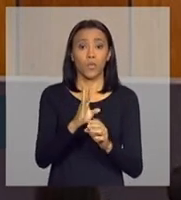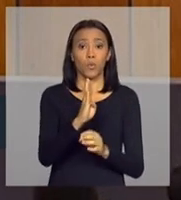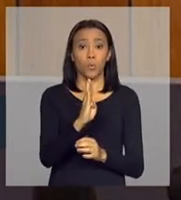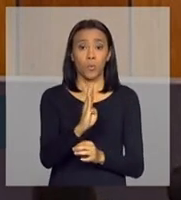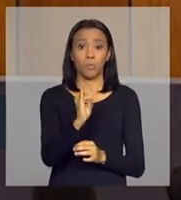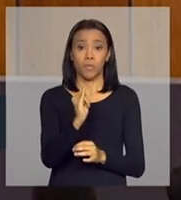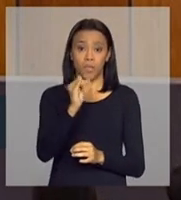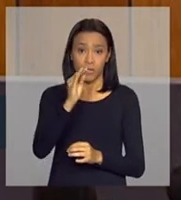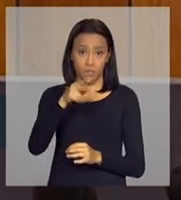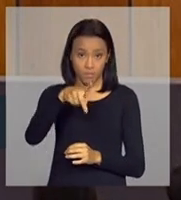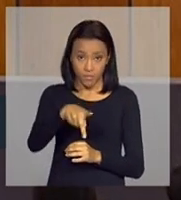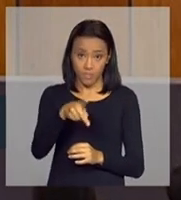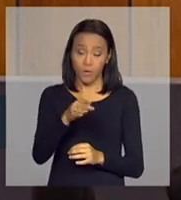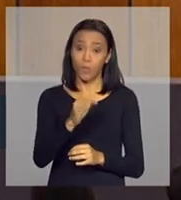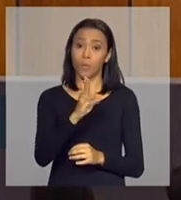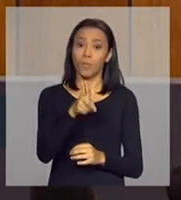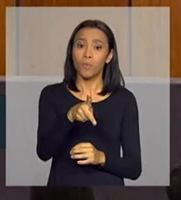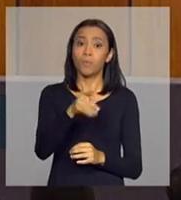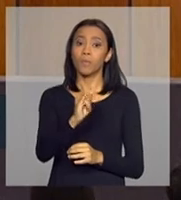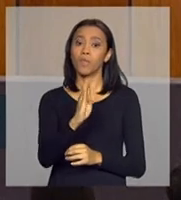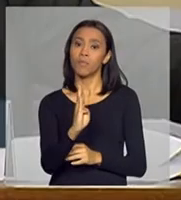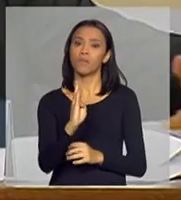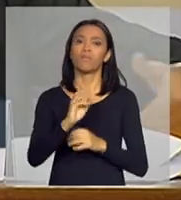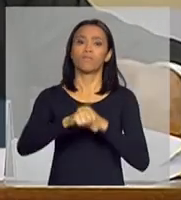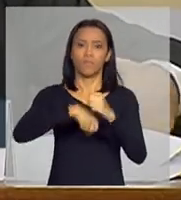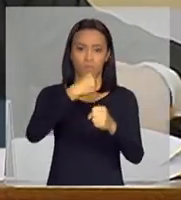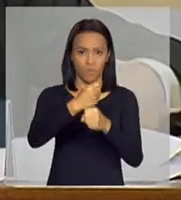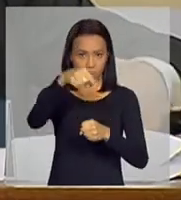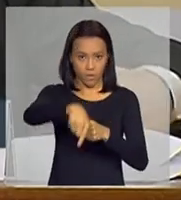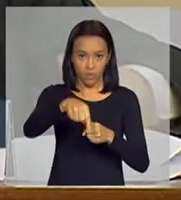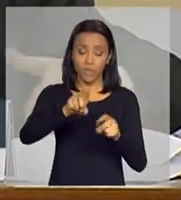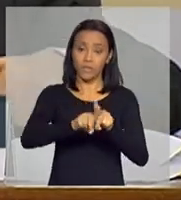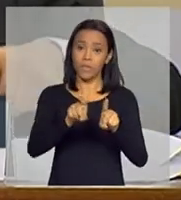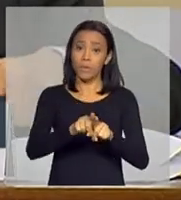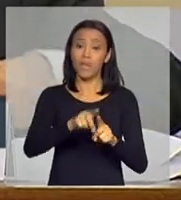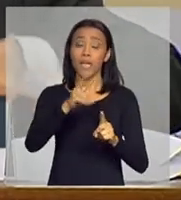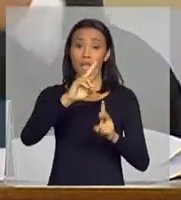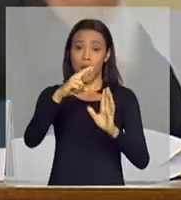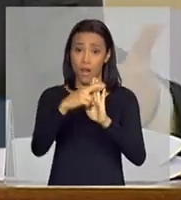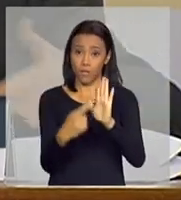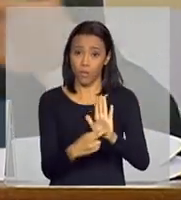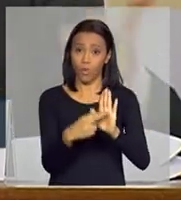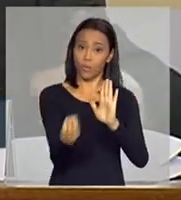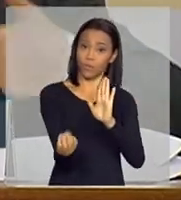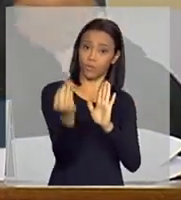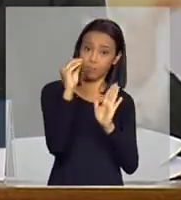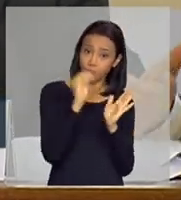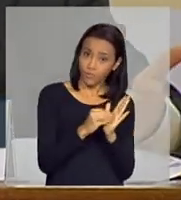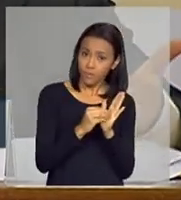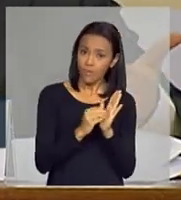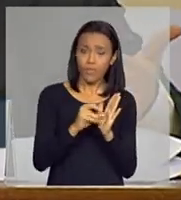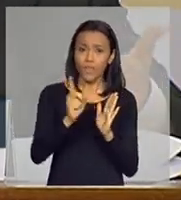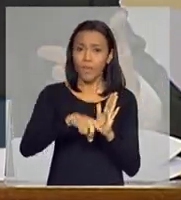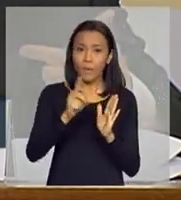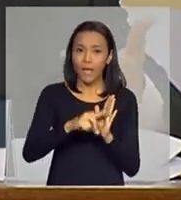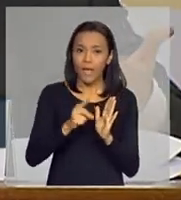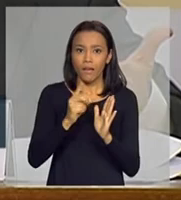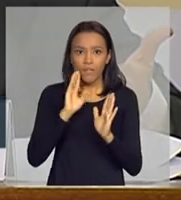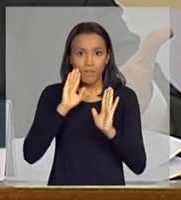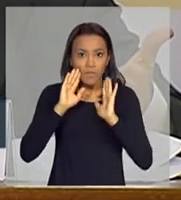e também a inflação que está no primeiro relatório Então também não é Projeção de inflação